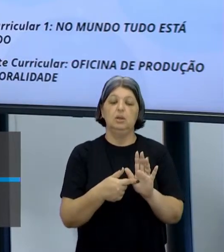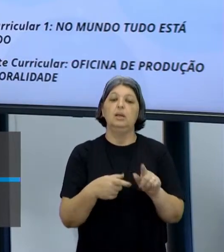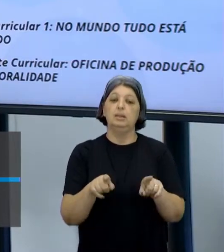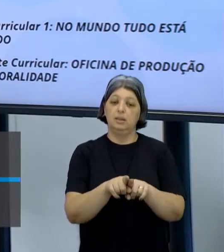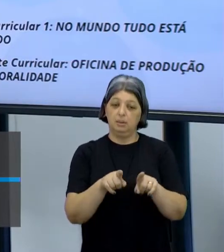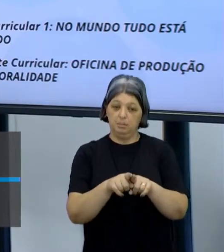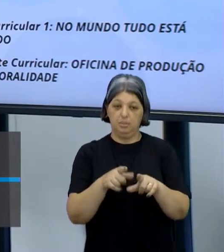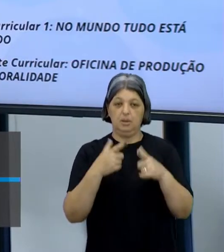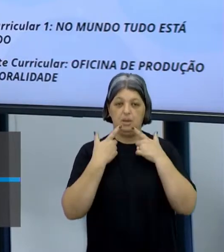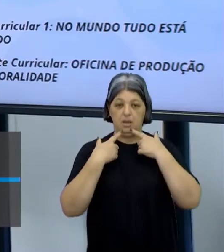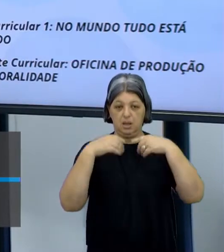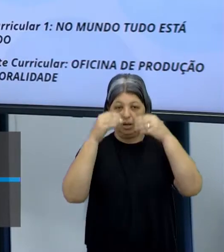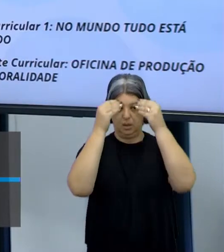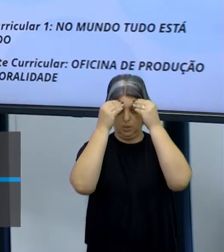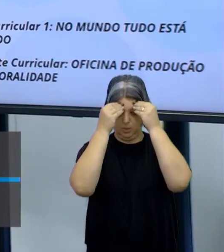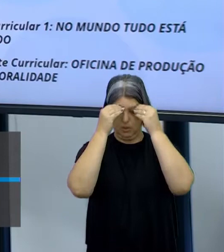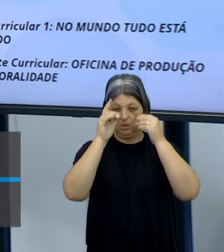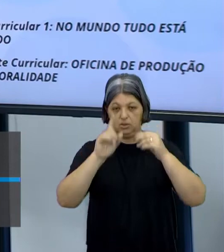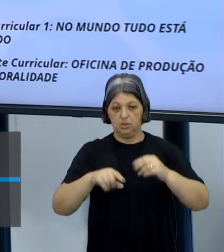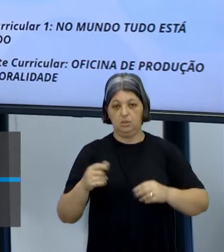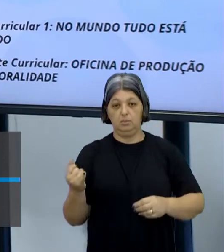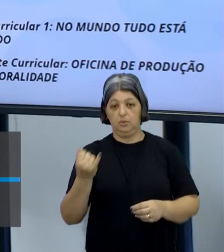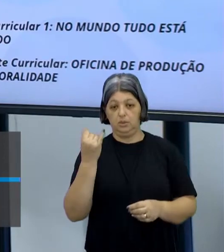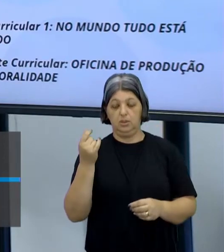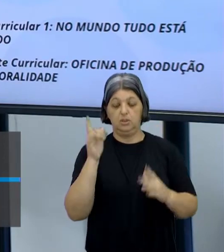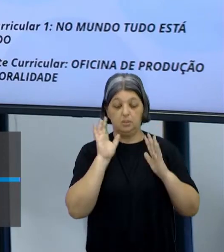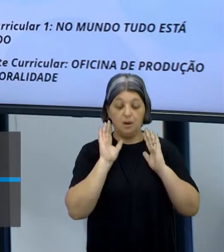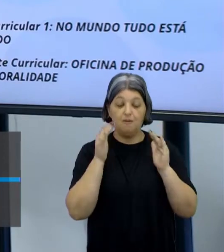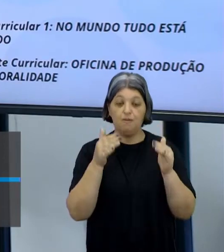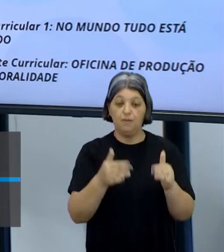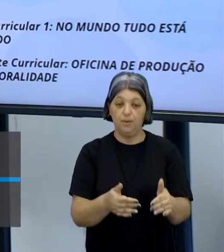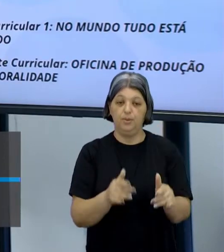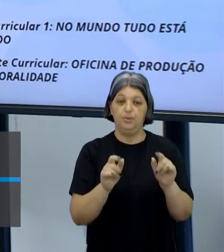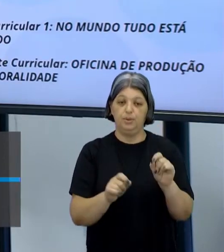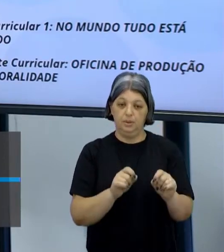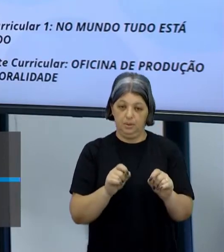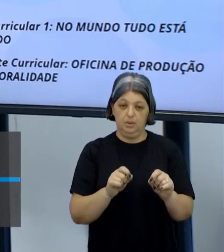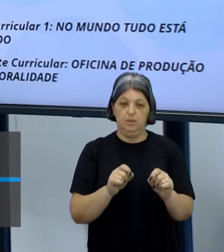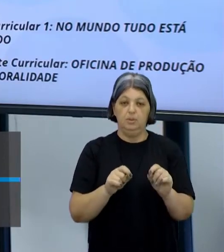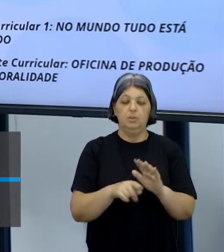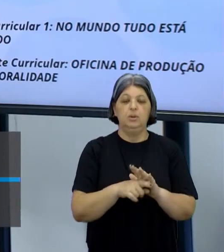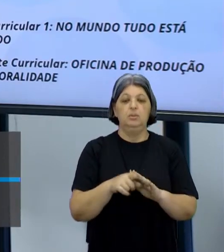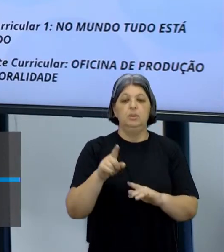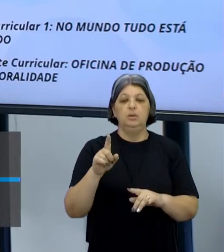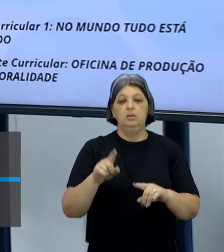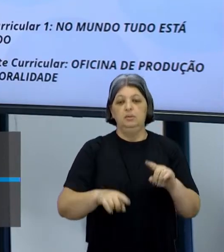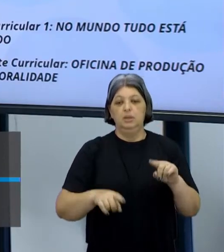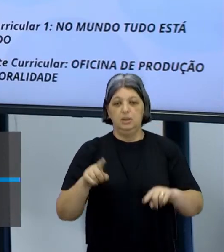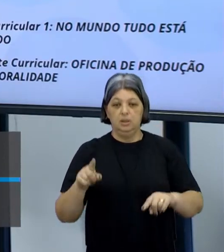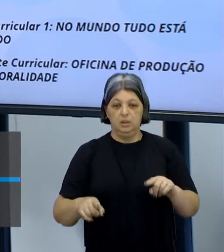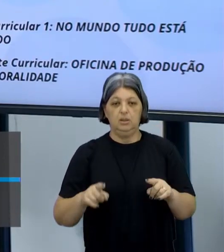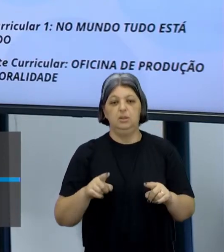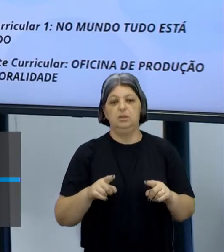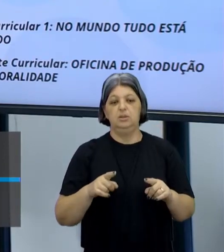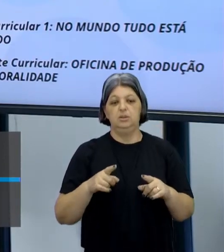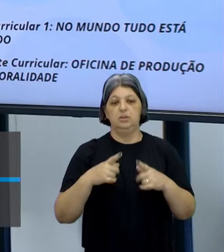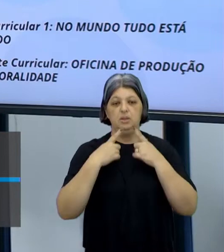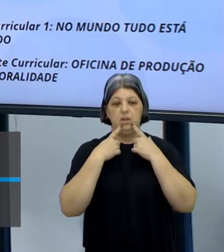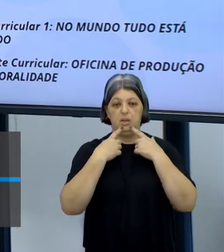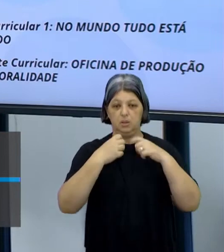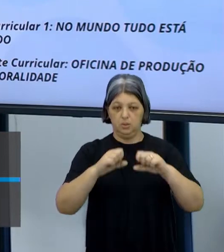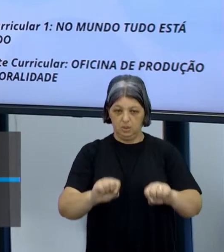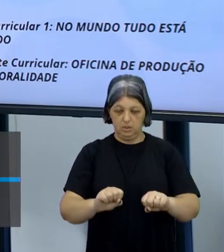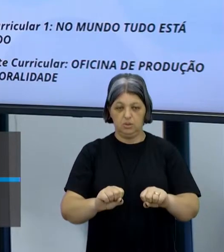será muito importante aí, lembrando que o nosso foco está aí sobre a variedade linguística, pensando aí na adaptação